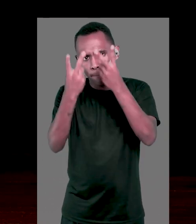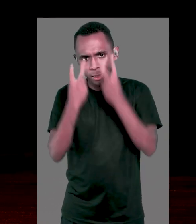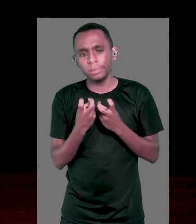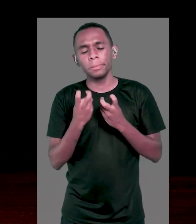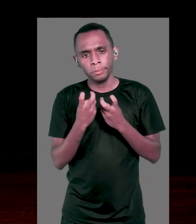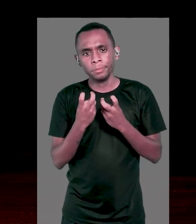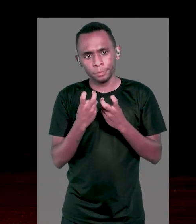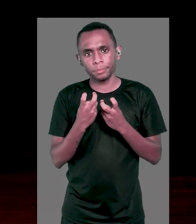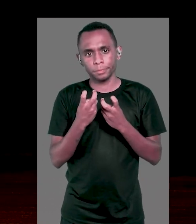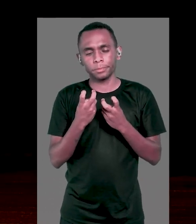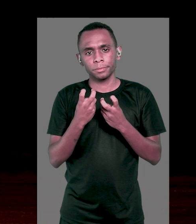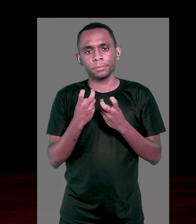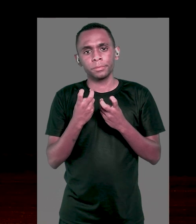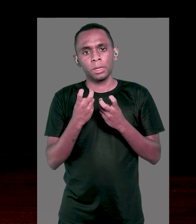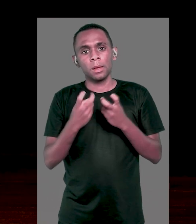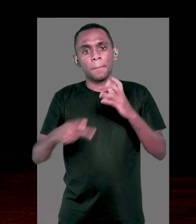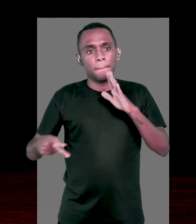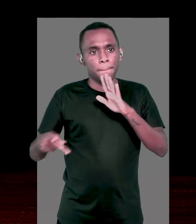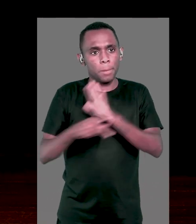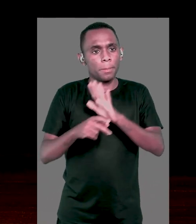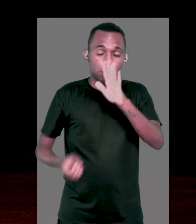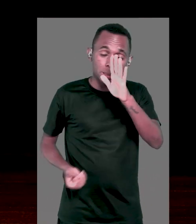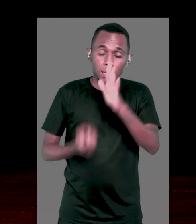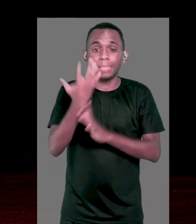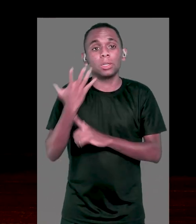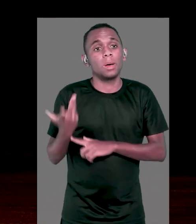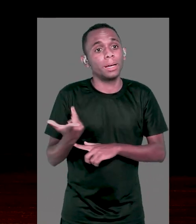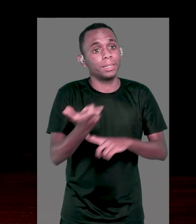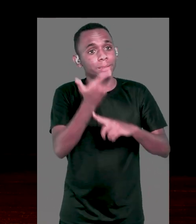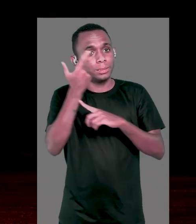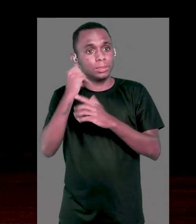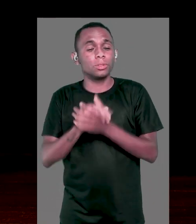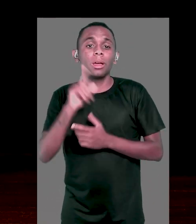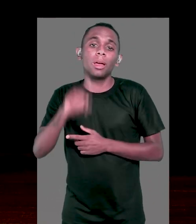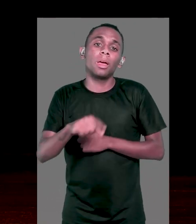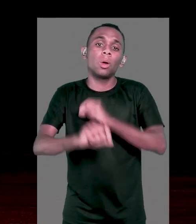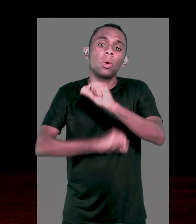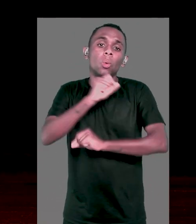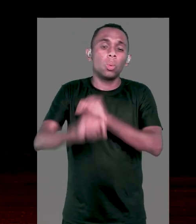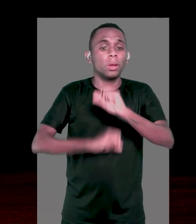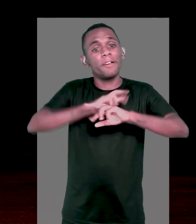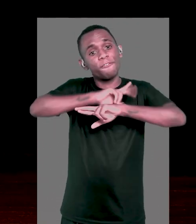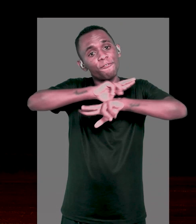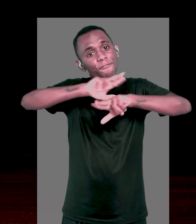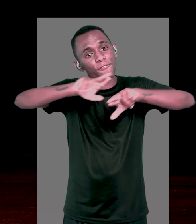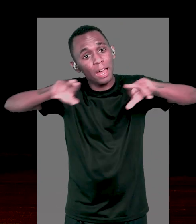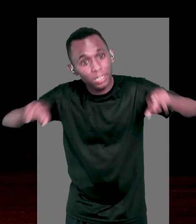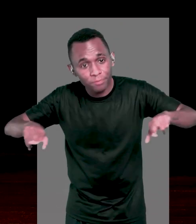processo de consumo que não permite o acesso aprofundado à obra